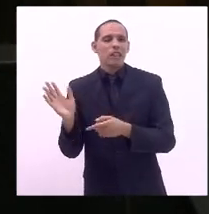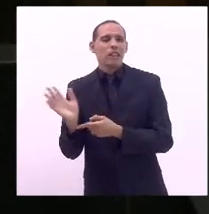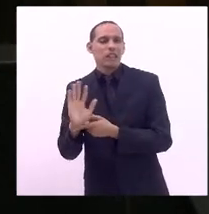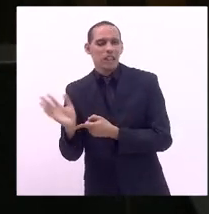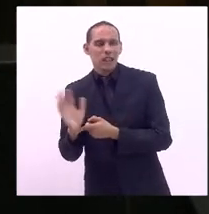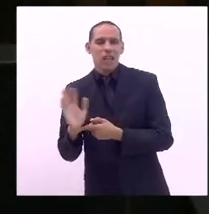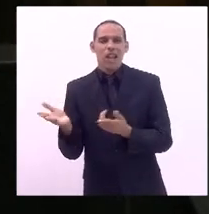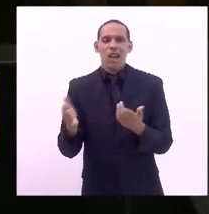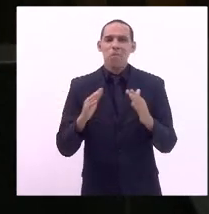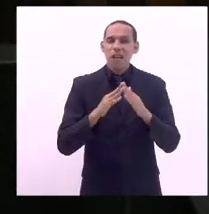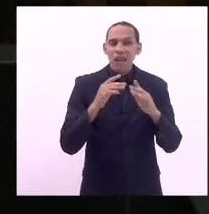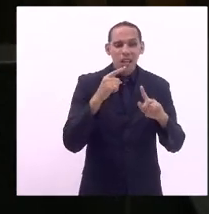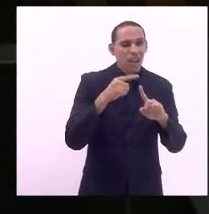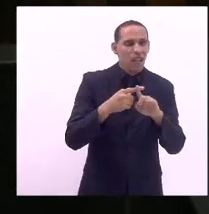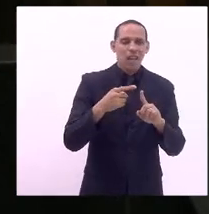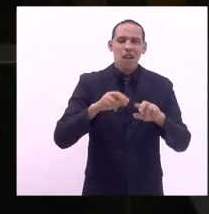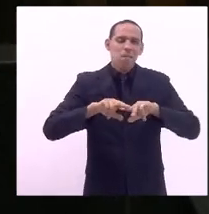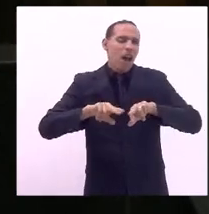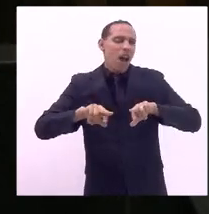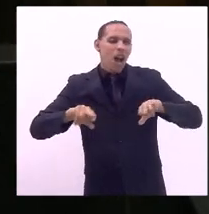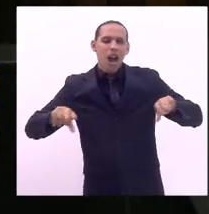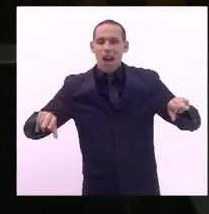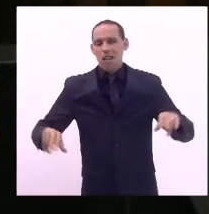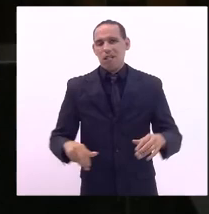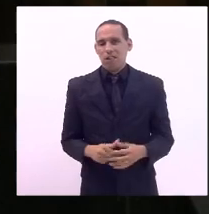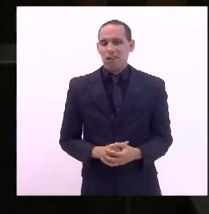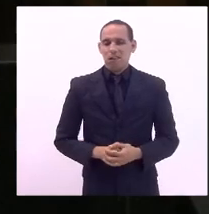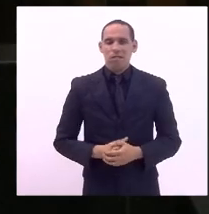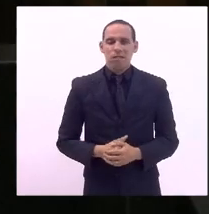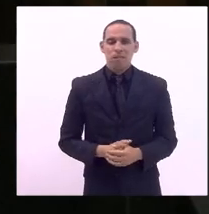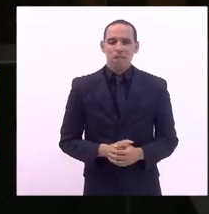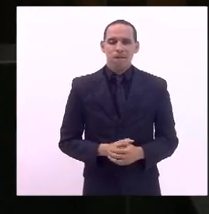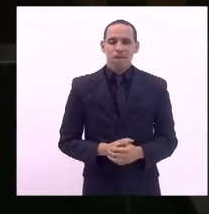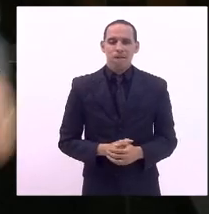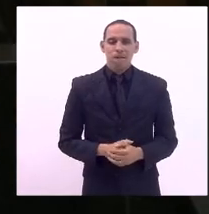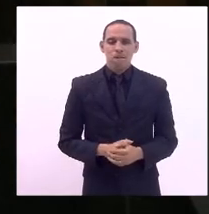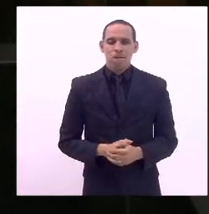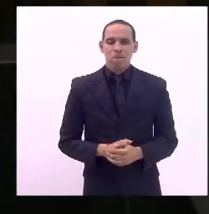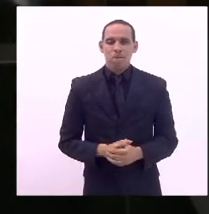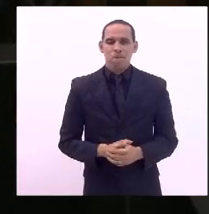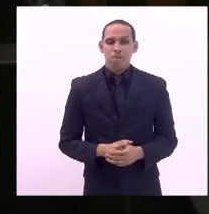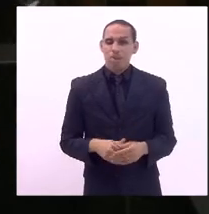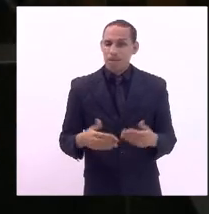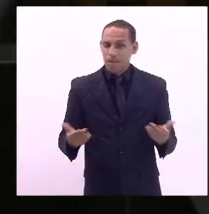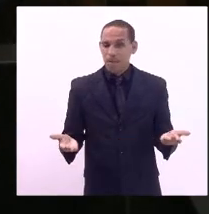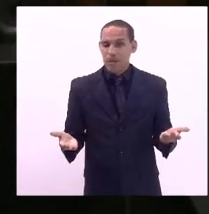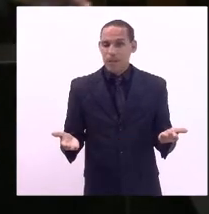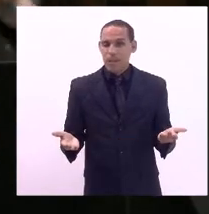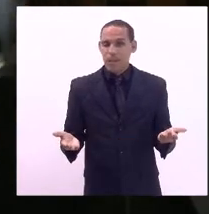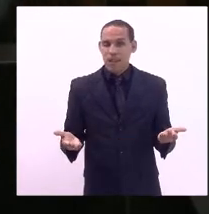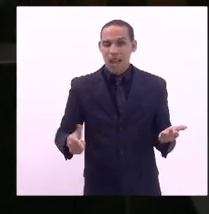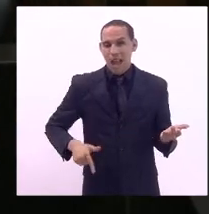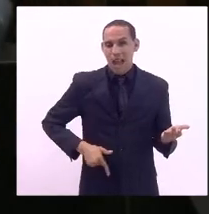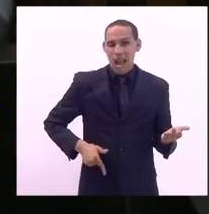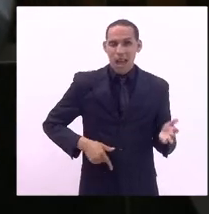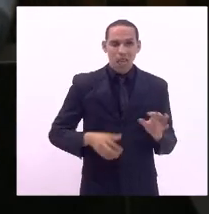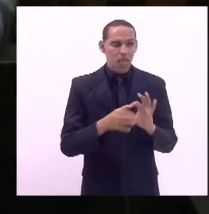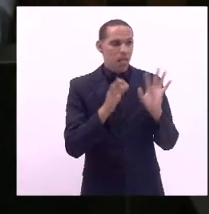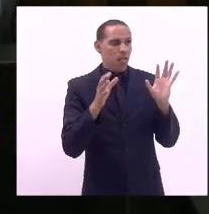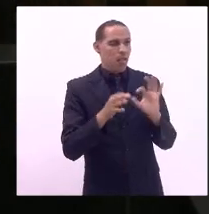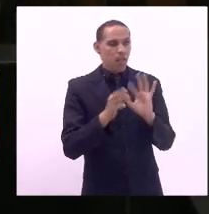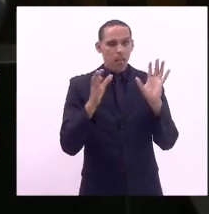em igrejas, em diferentes templos religiosos. A circulação indiscriminada de